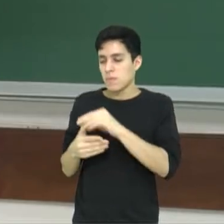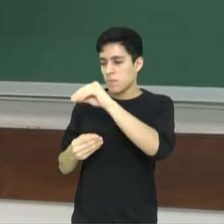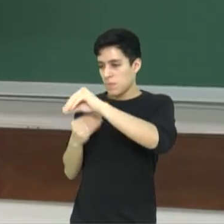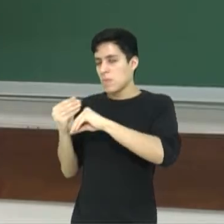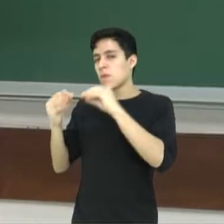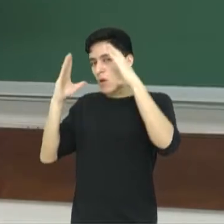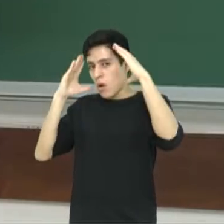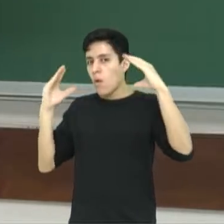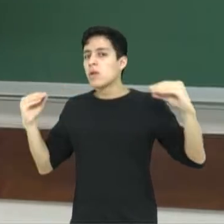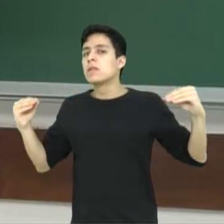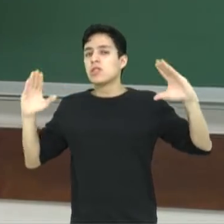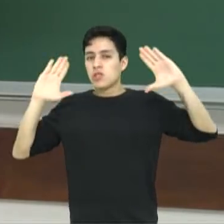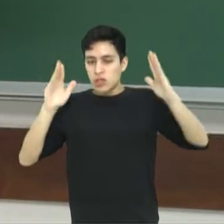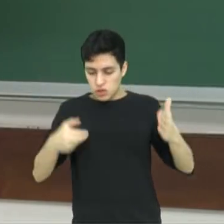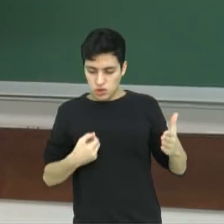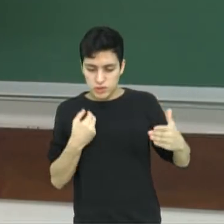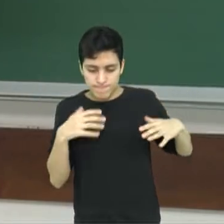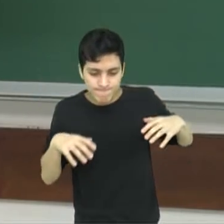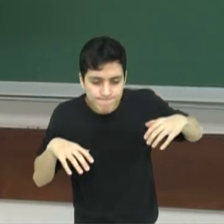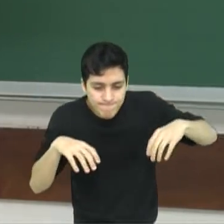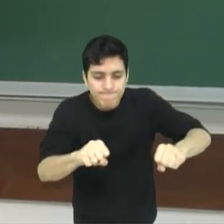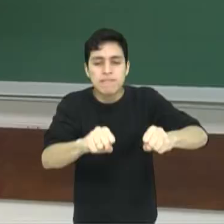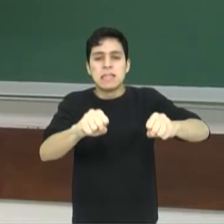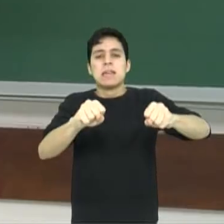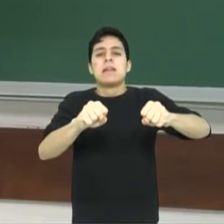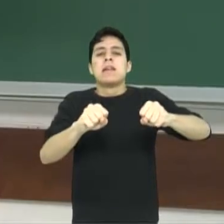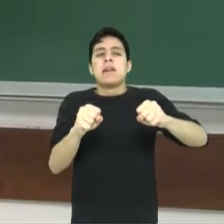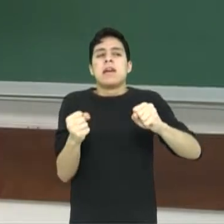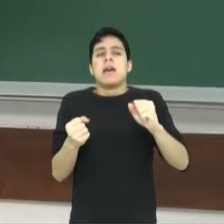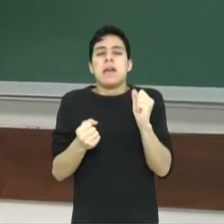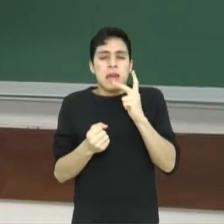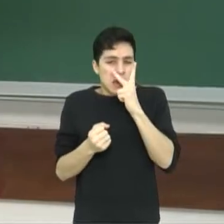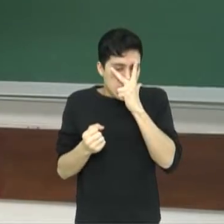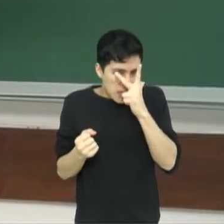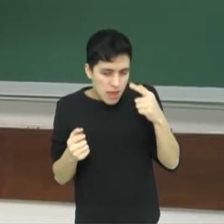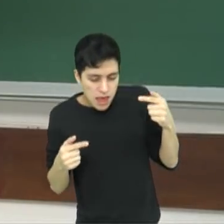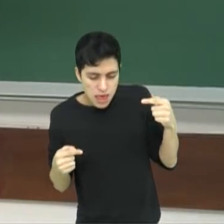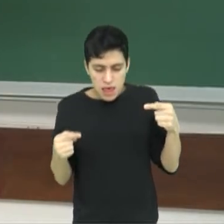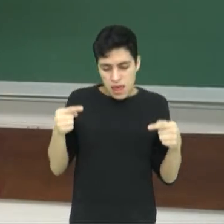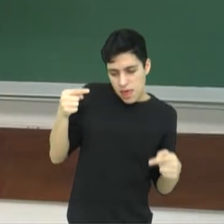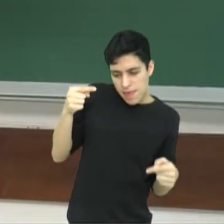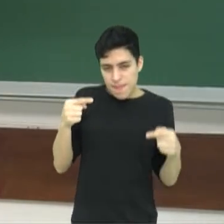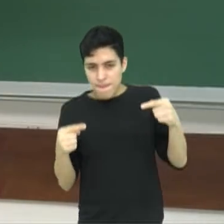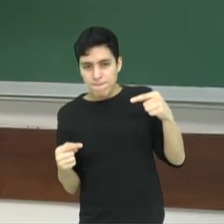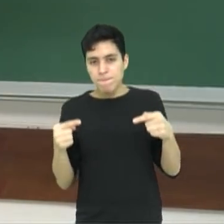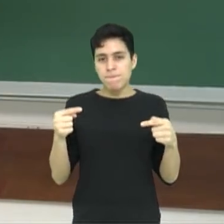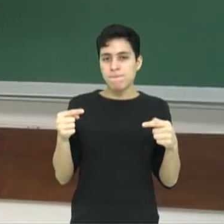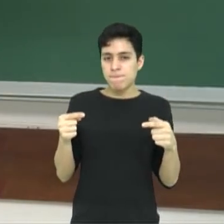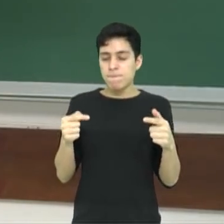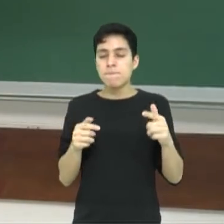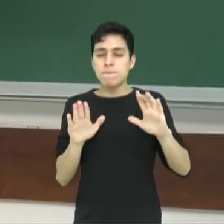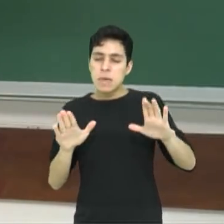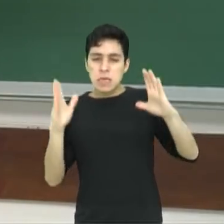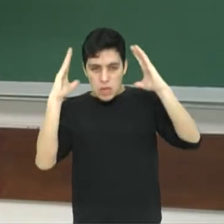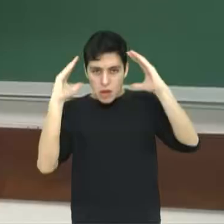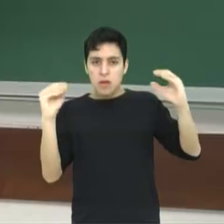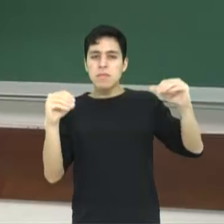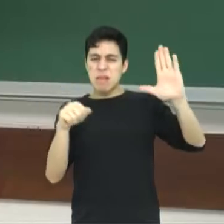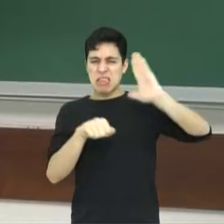que já estavam naquela região. Então, dá para colocar aqui uma situação envolvida, só que eles estavam há mais